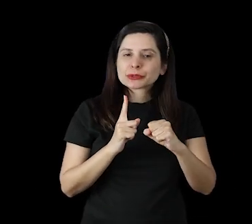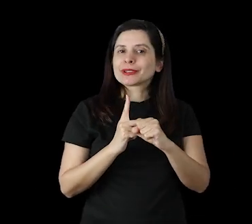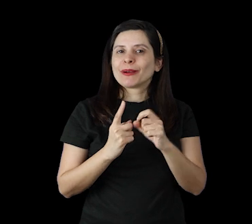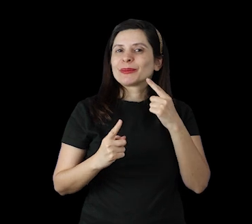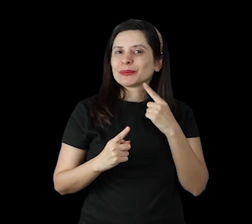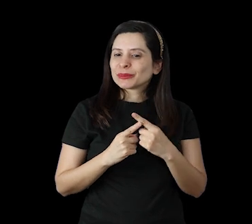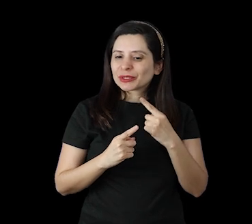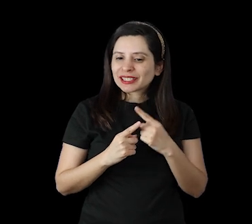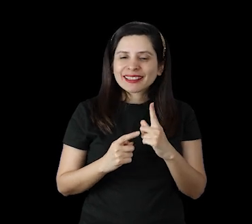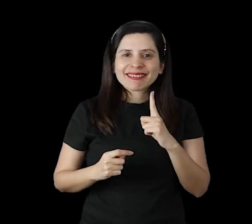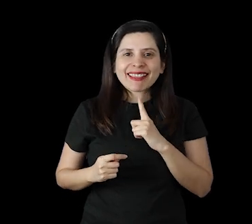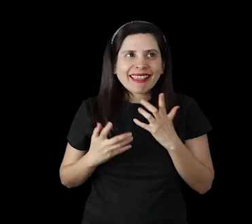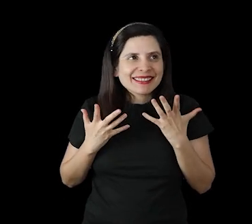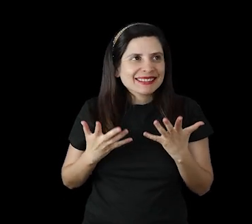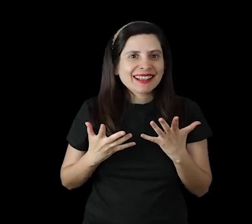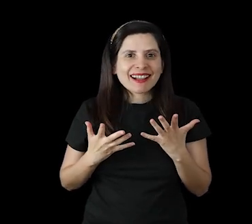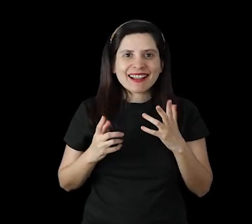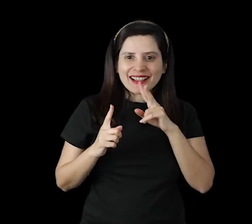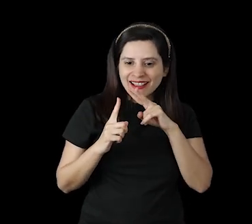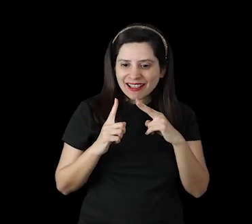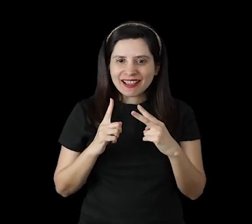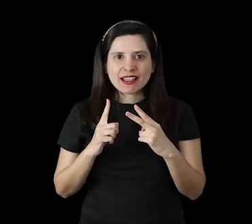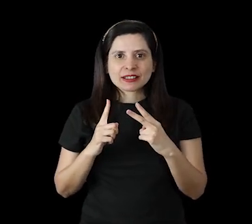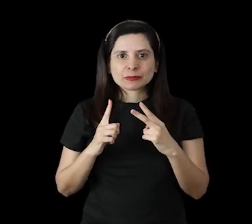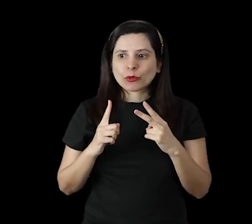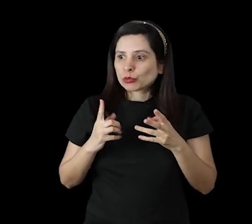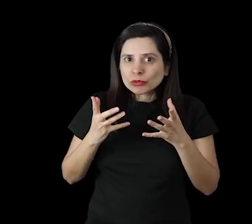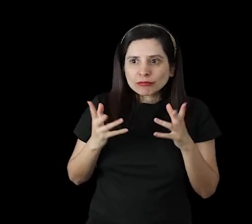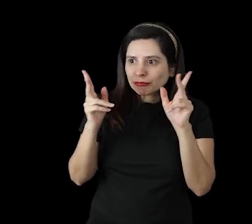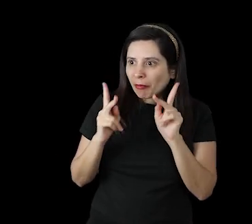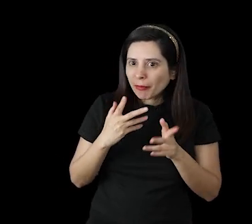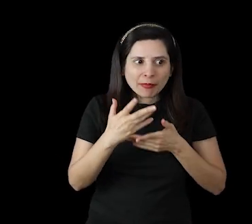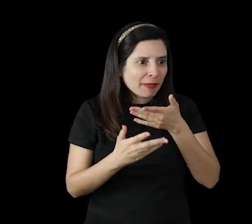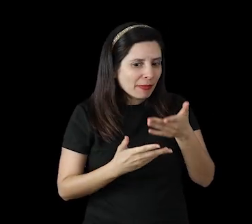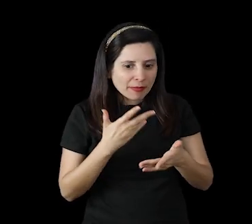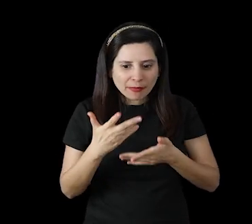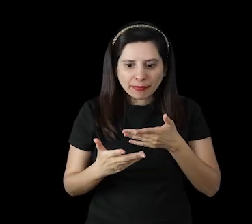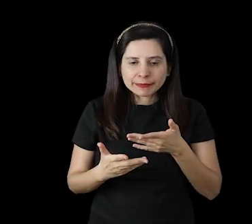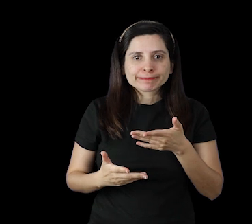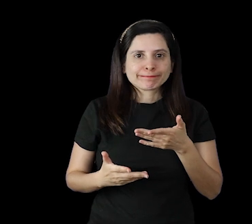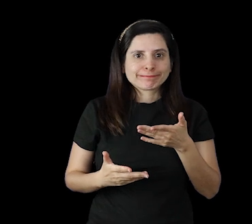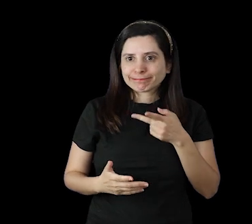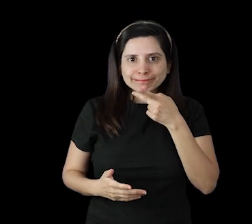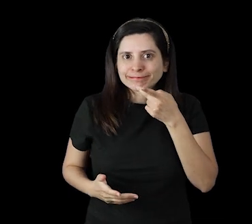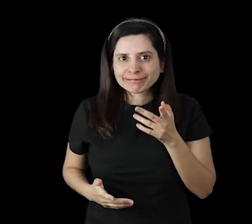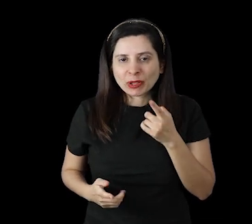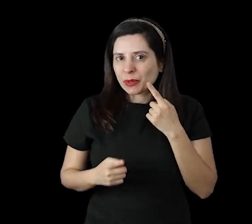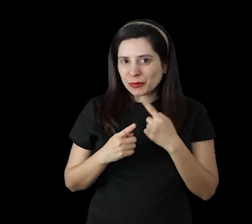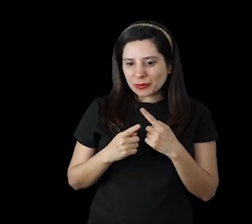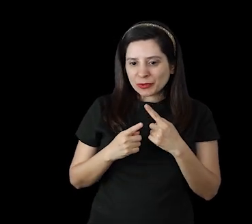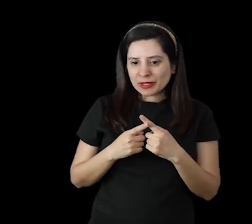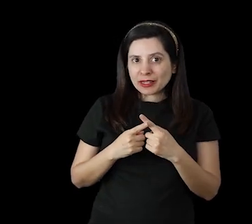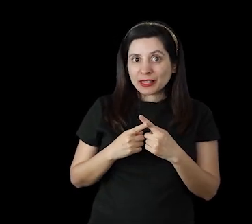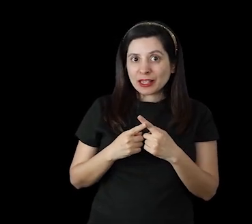porque ela tem esse ponto muito conciliador, e é a única que não tem arco, né? Por quê? Porque